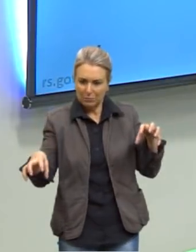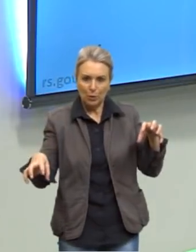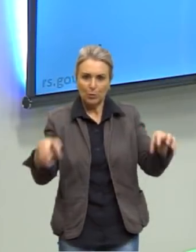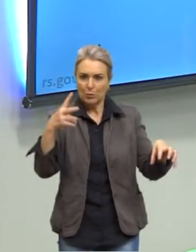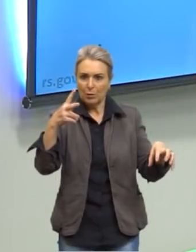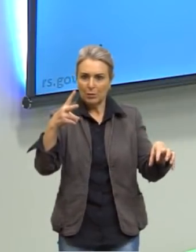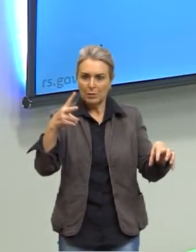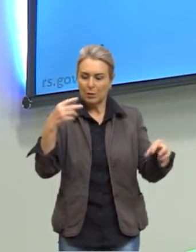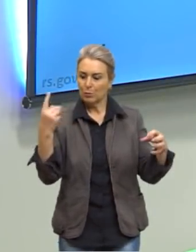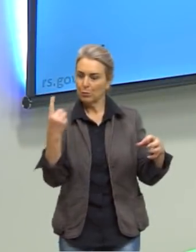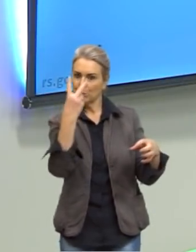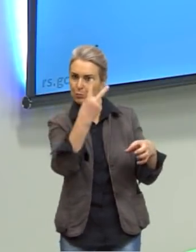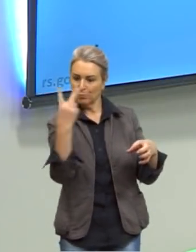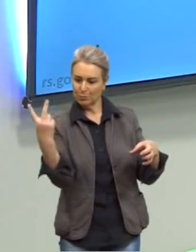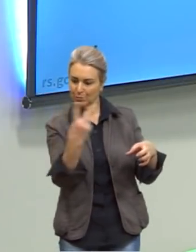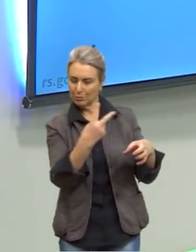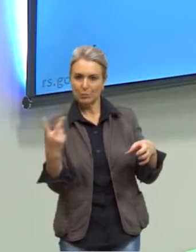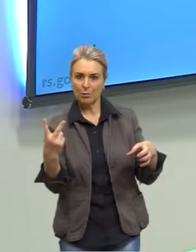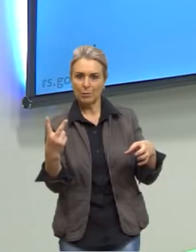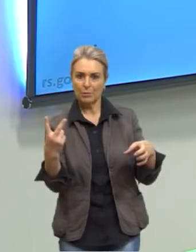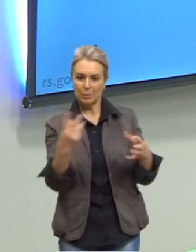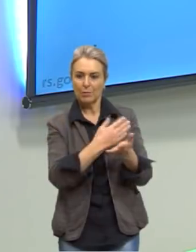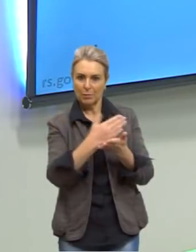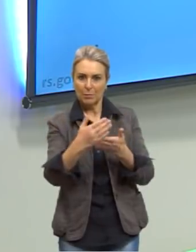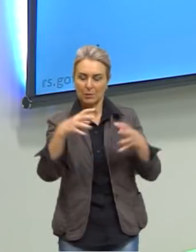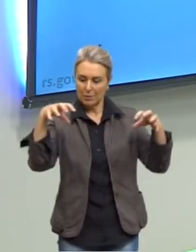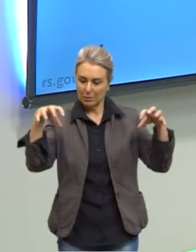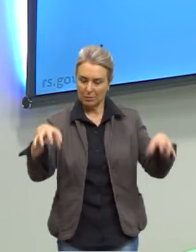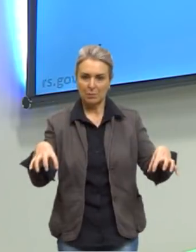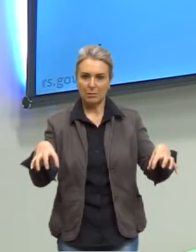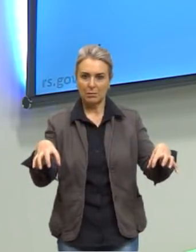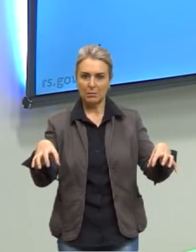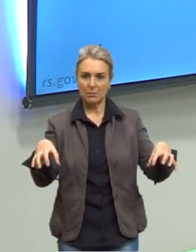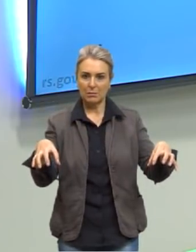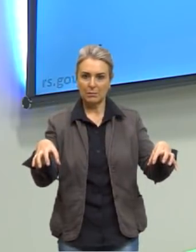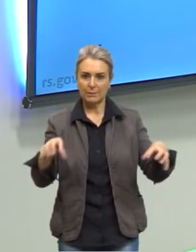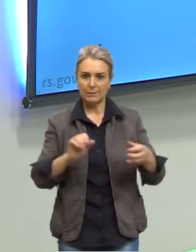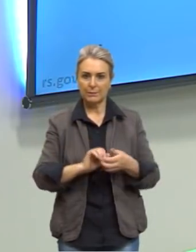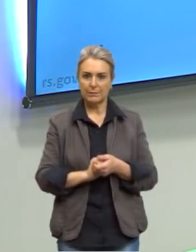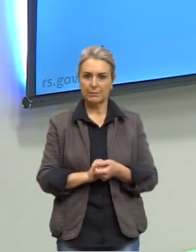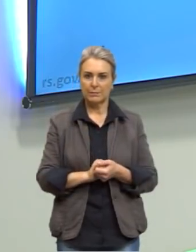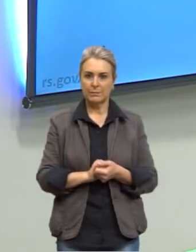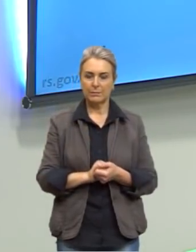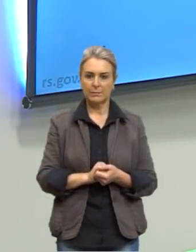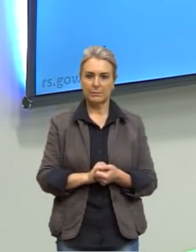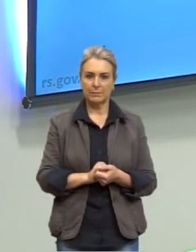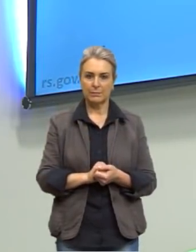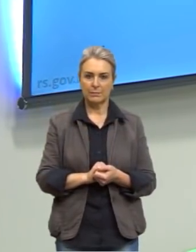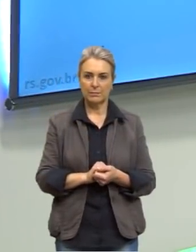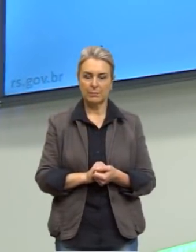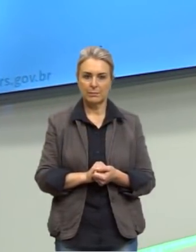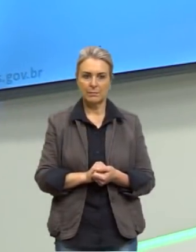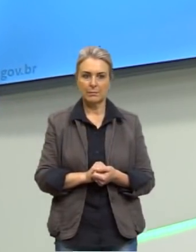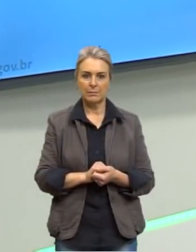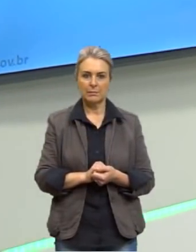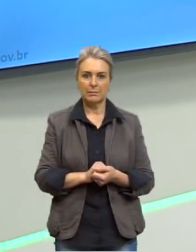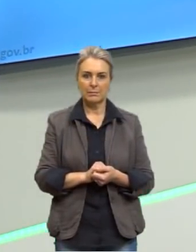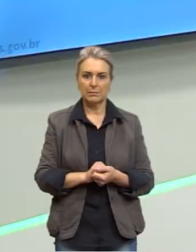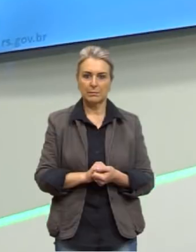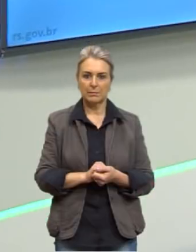mais fácil de induzir na outra a formação do dipolo tranquilo então vão passar para próxima